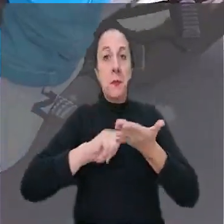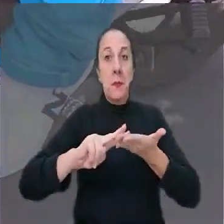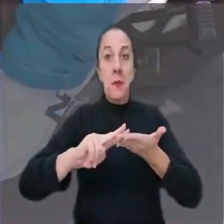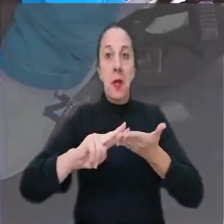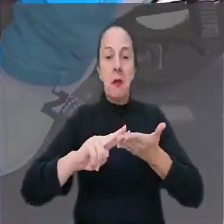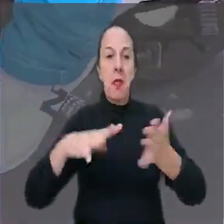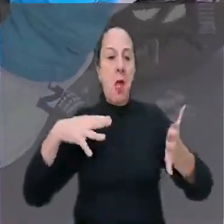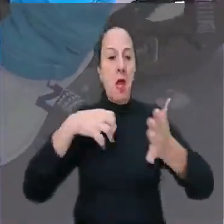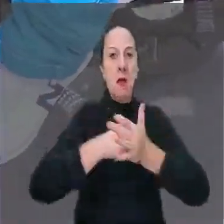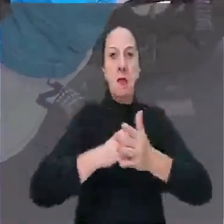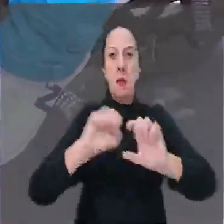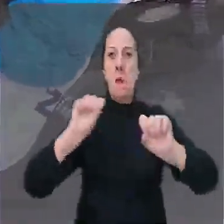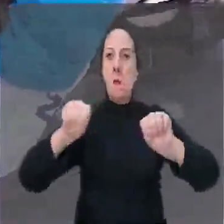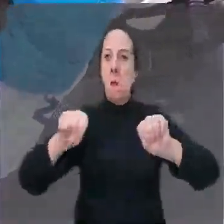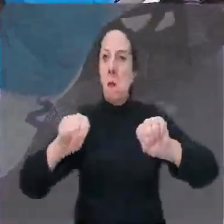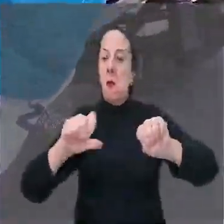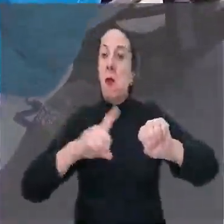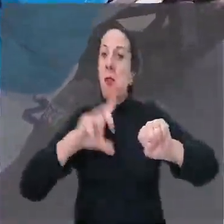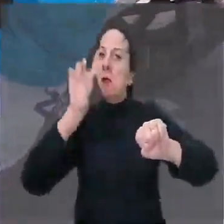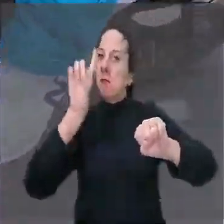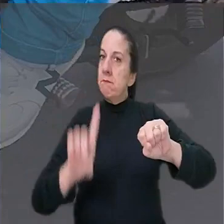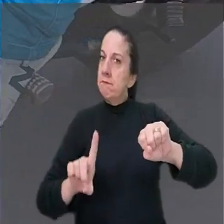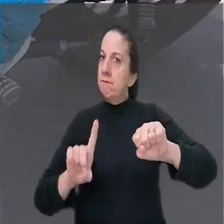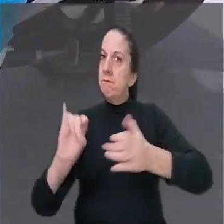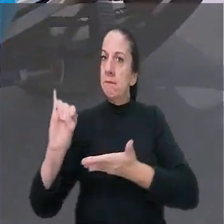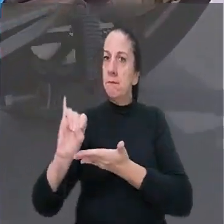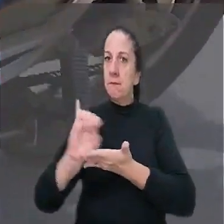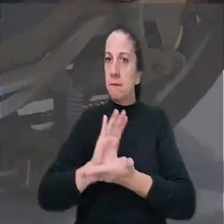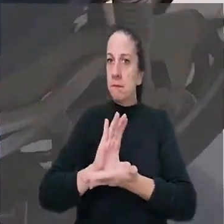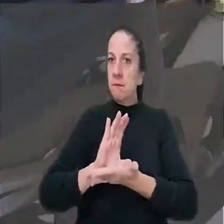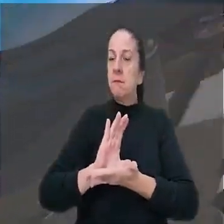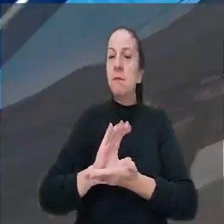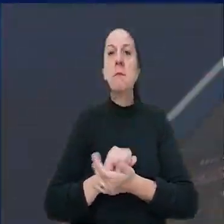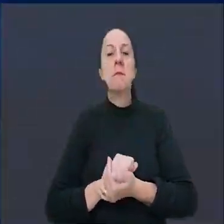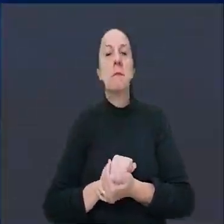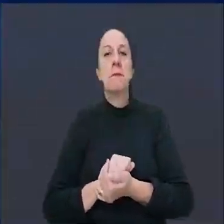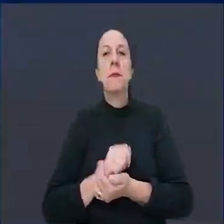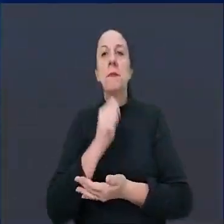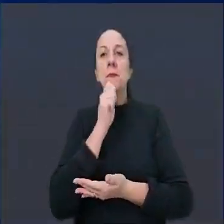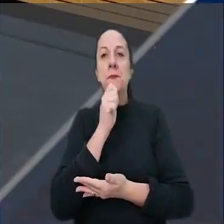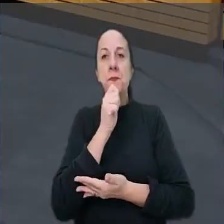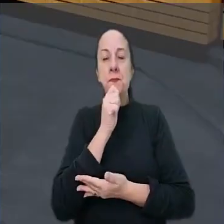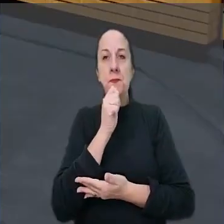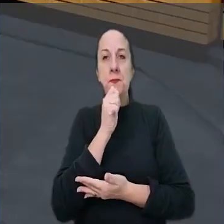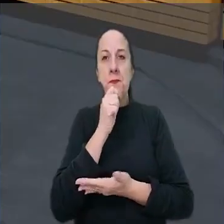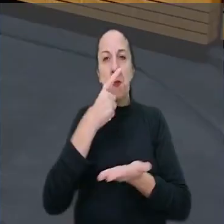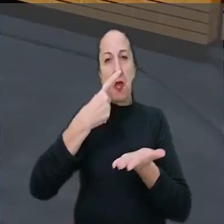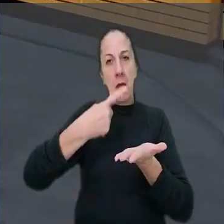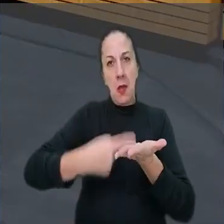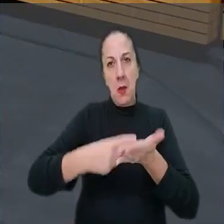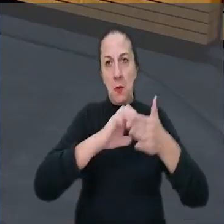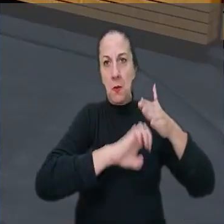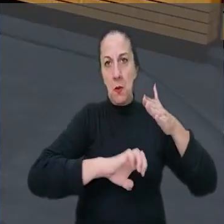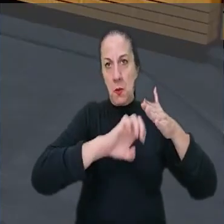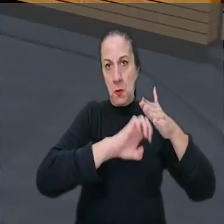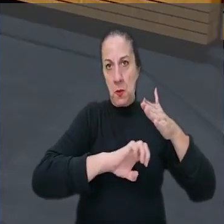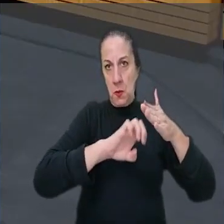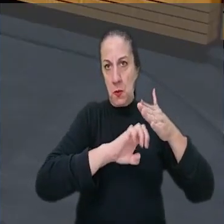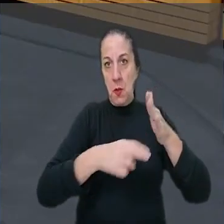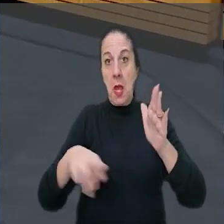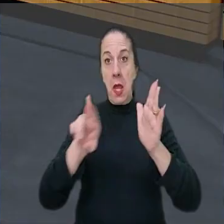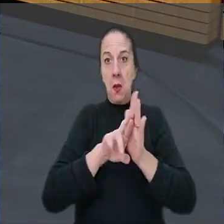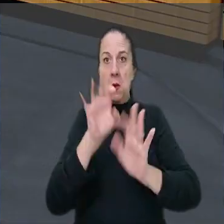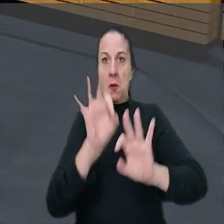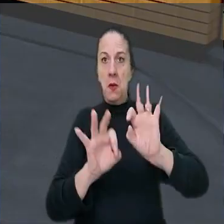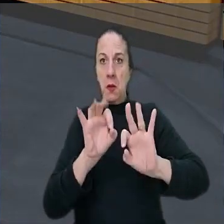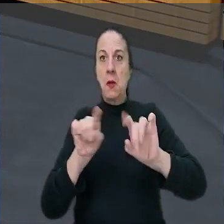Carteiro que sofreu acidente de moto no trabalho obtém direito à indenização. E ainda, acordo entre indústria